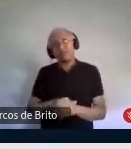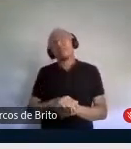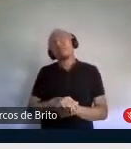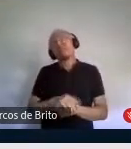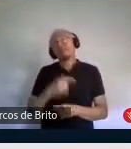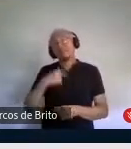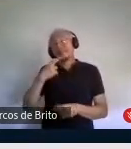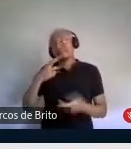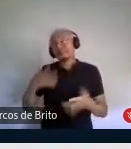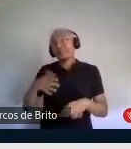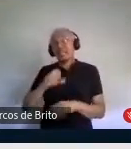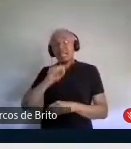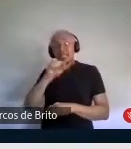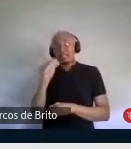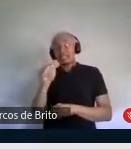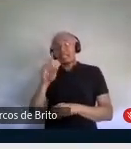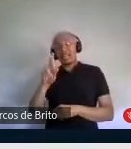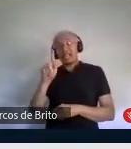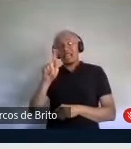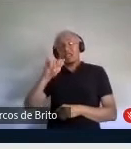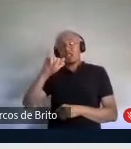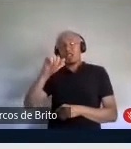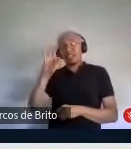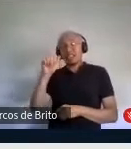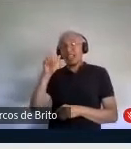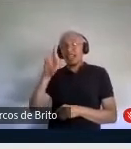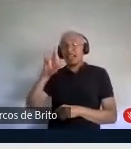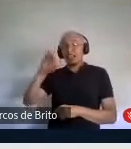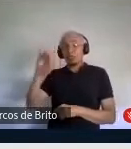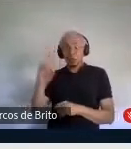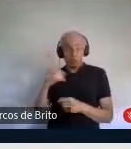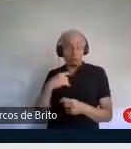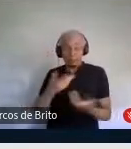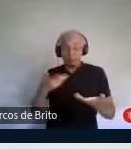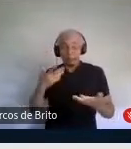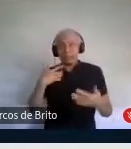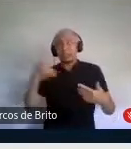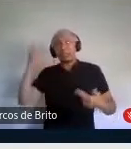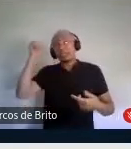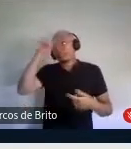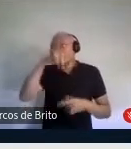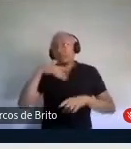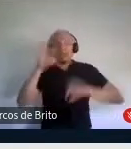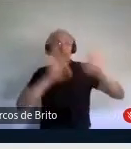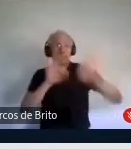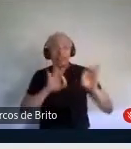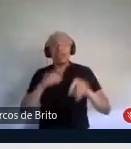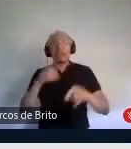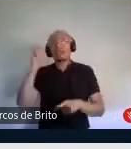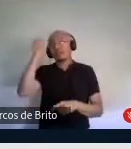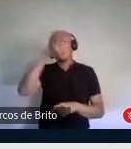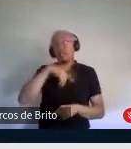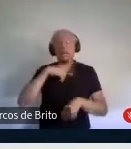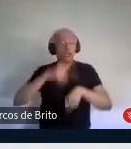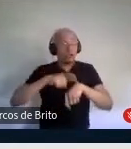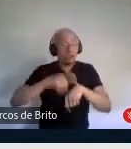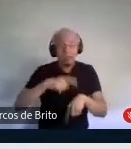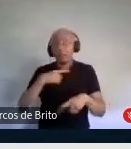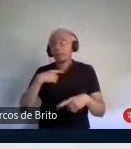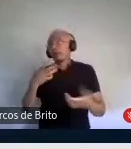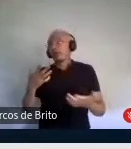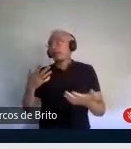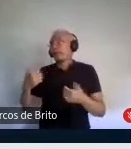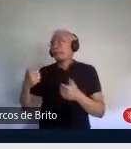né? Eu tenho dificuldades de me organizar, eu tenho dificuldade de cumprir prazo, eu gosto de trabalhar sob